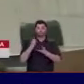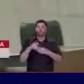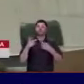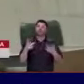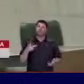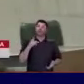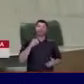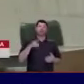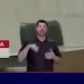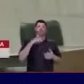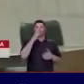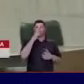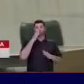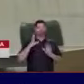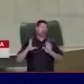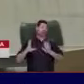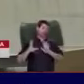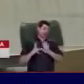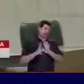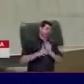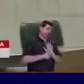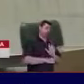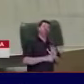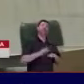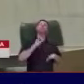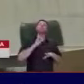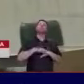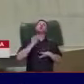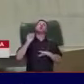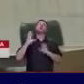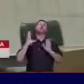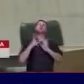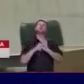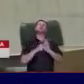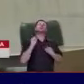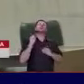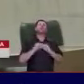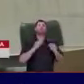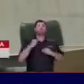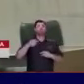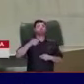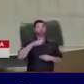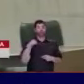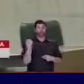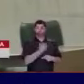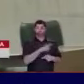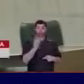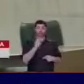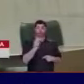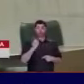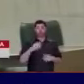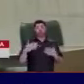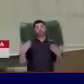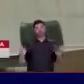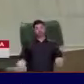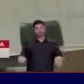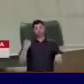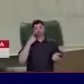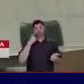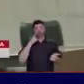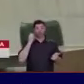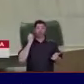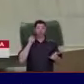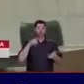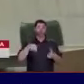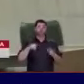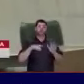a petrobrás foi saqueada saqueada por quem para quem se foi só aquela não foi por nós é eu eu queria ver a sua